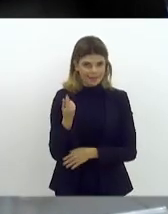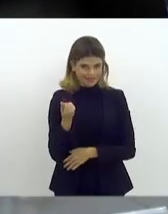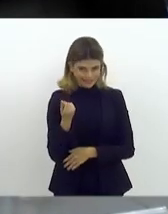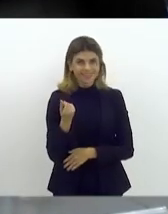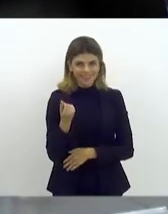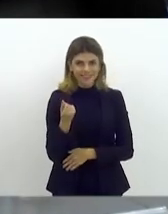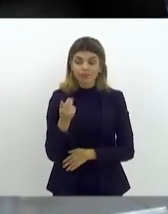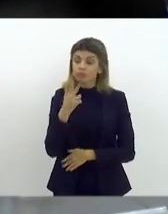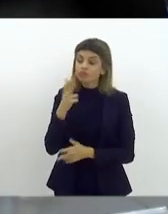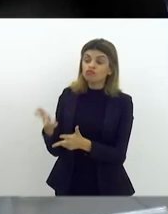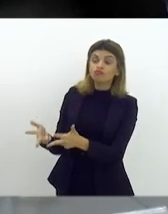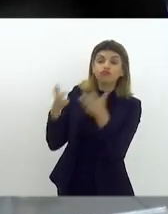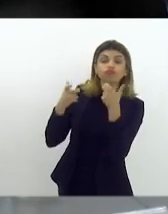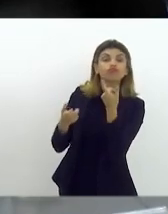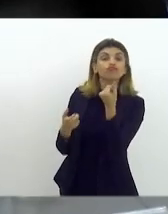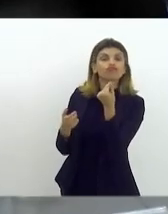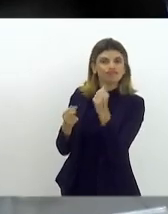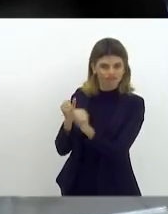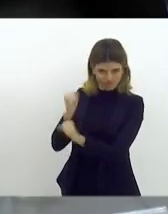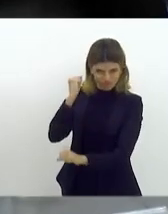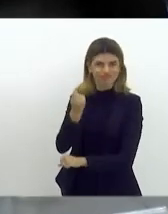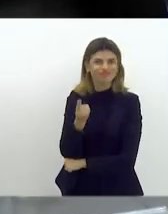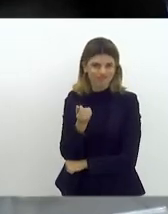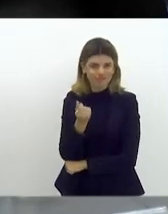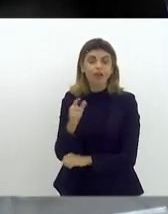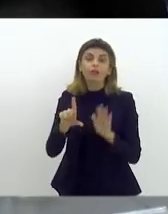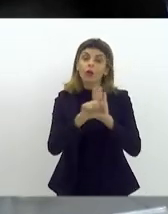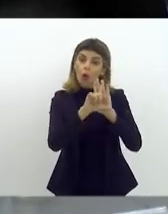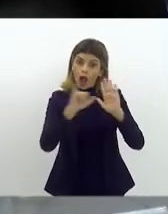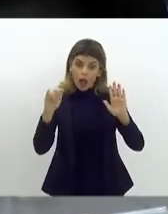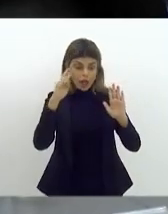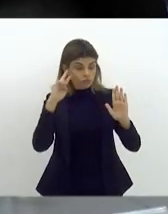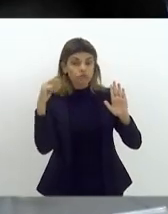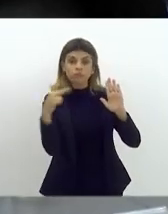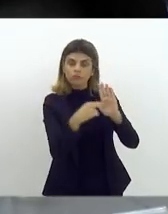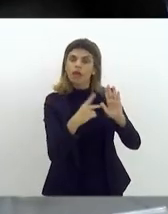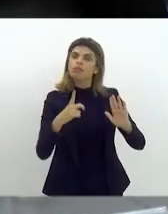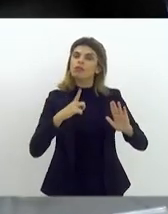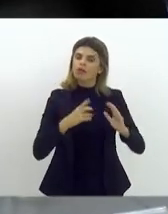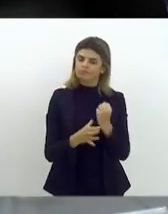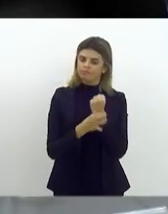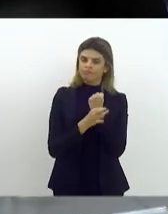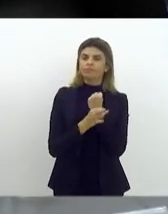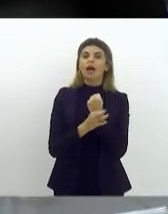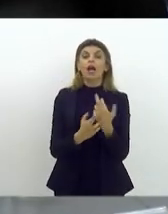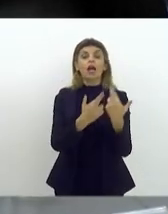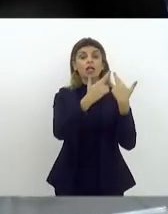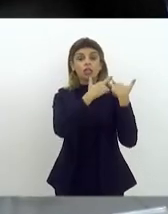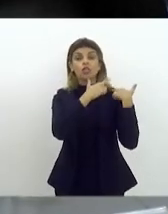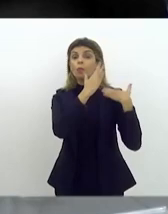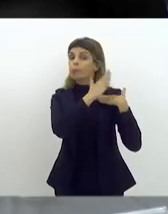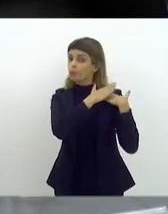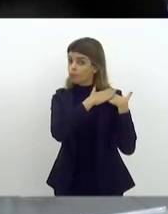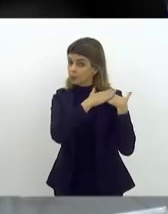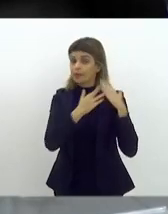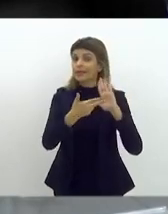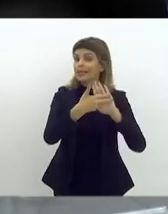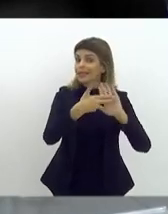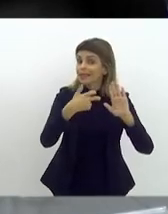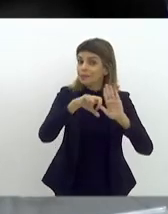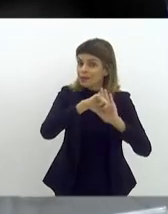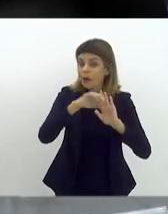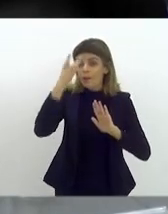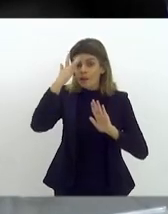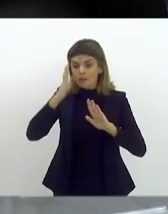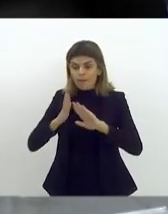Então essa lei ela é justamente passa a permitir que haja uma responsabilização criminal já da